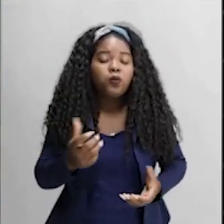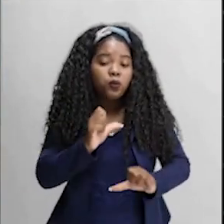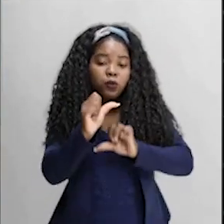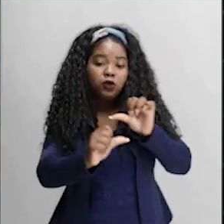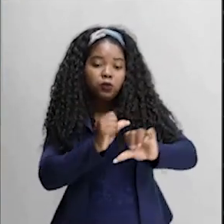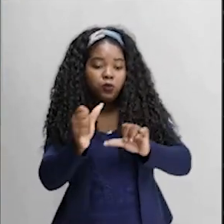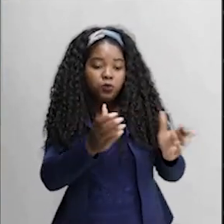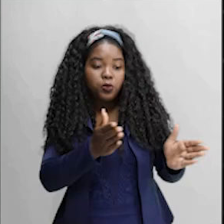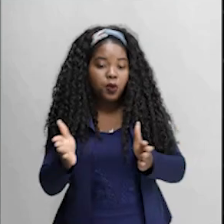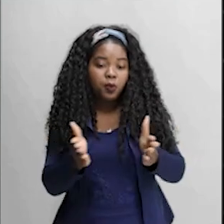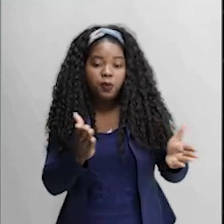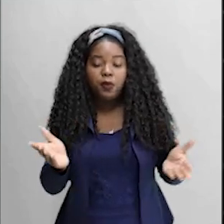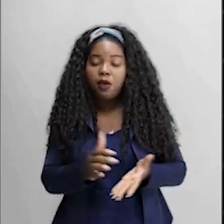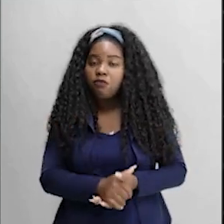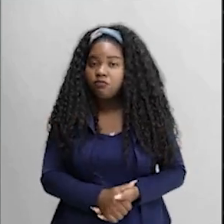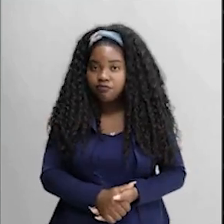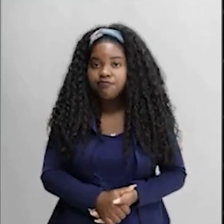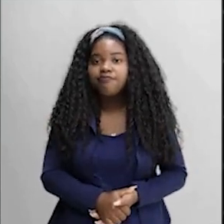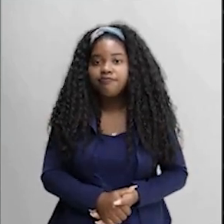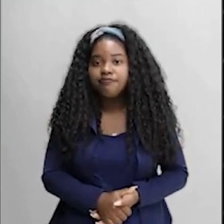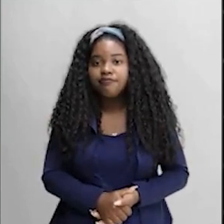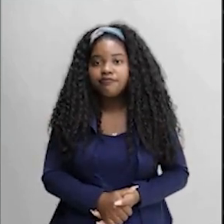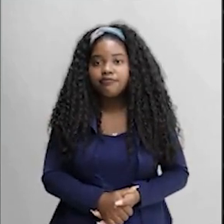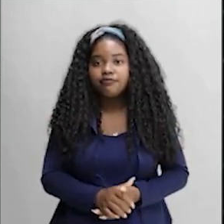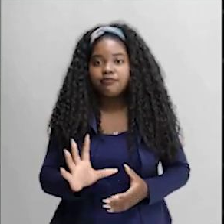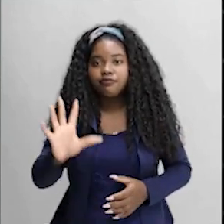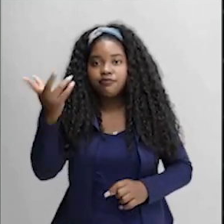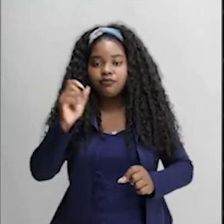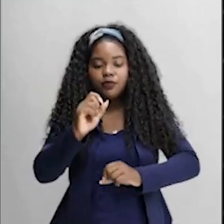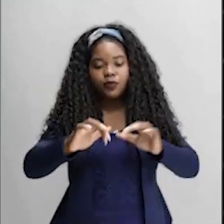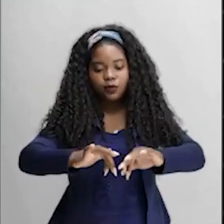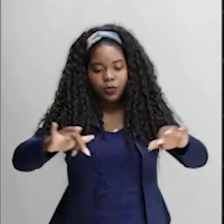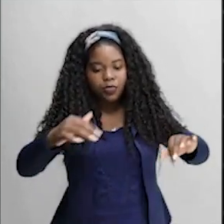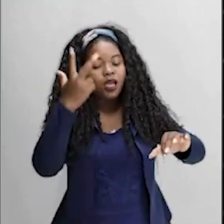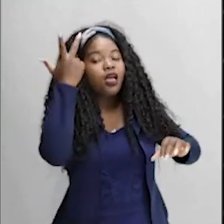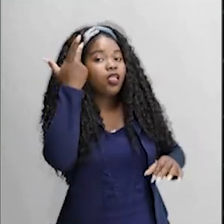mudar este processo. E isto ocorre quando a divisão é